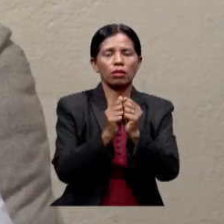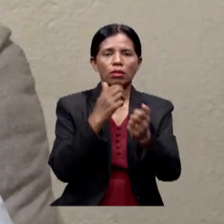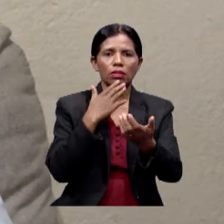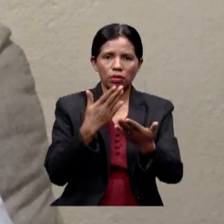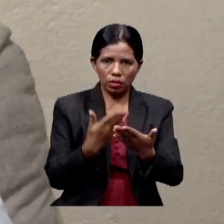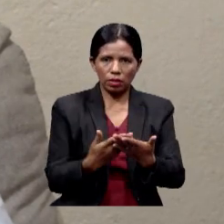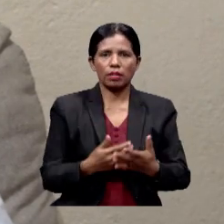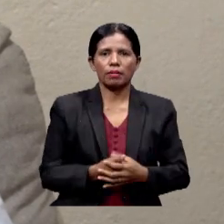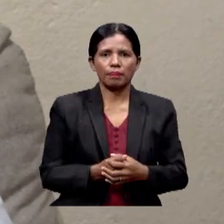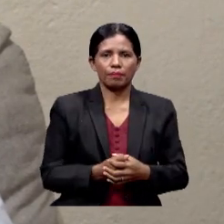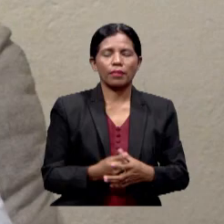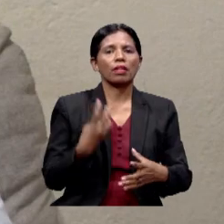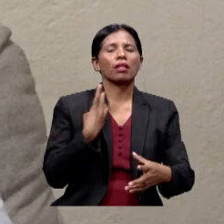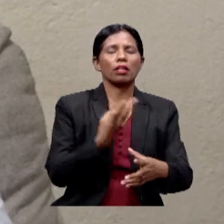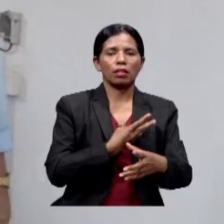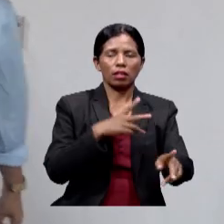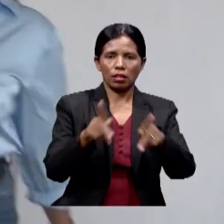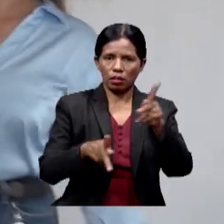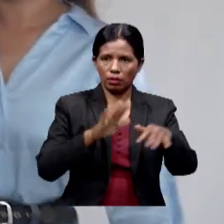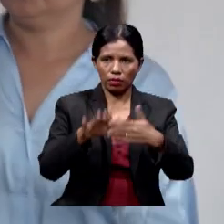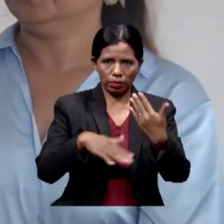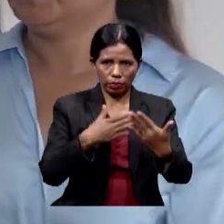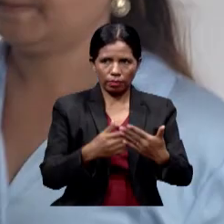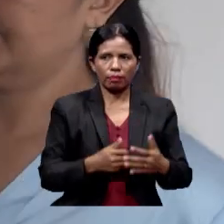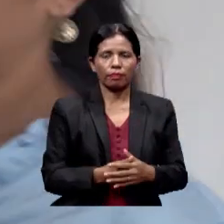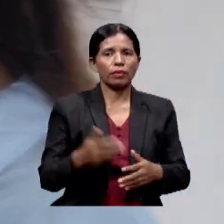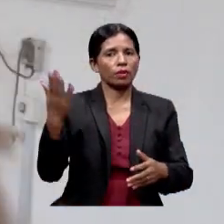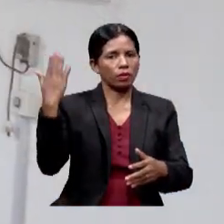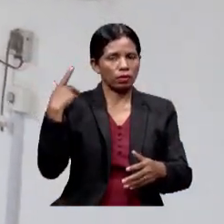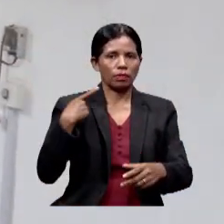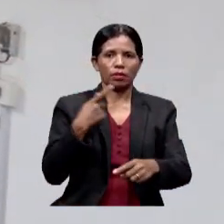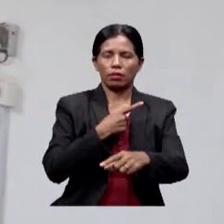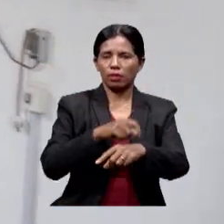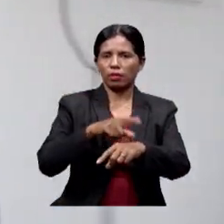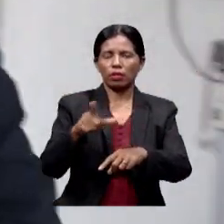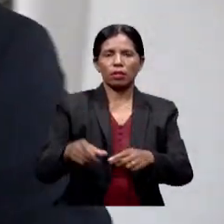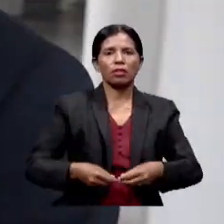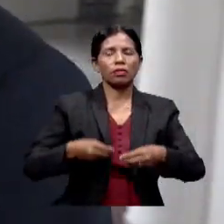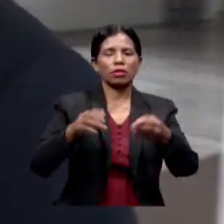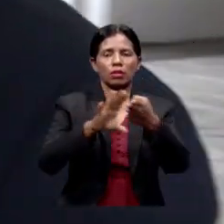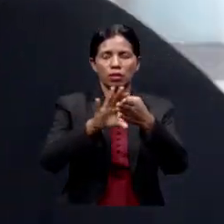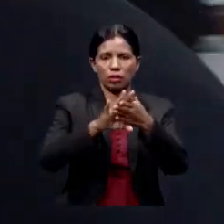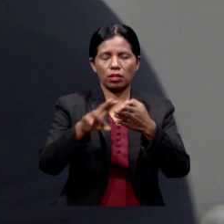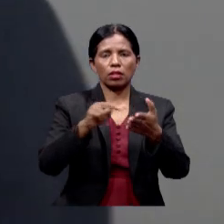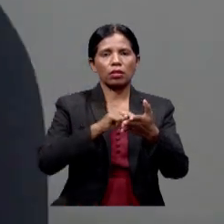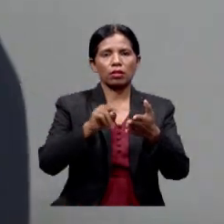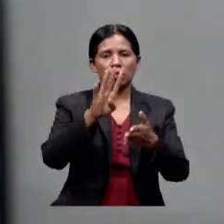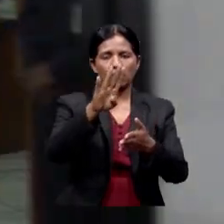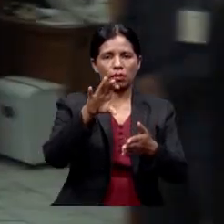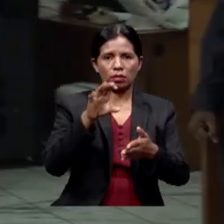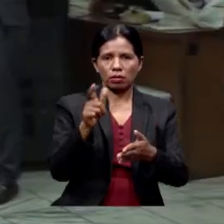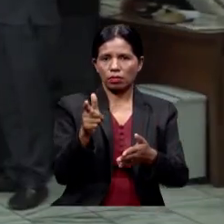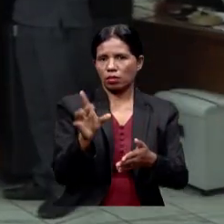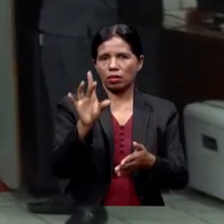confiável vai reita ninha comunidade sire. Antes, né, Parlamento Nacional já sai carta ofício número atusat rua Nulor